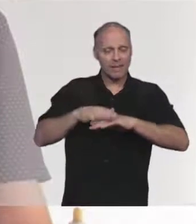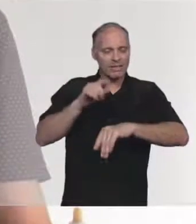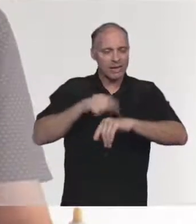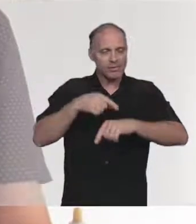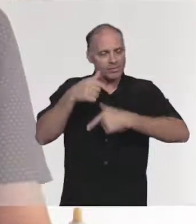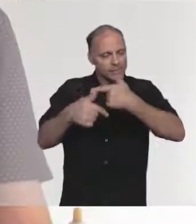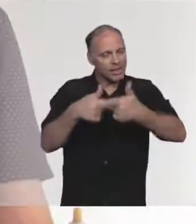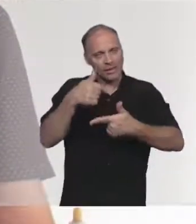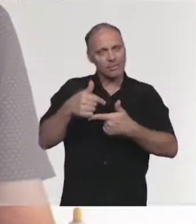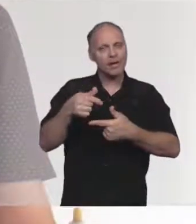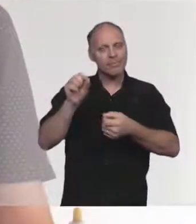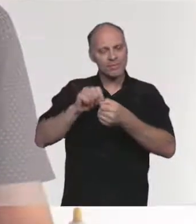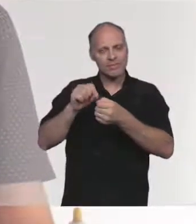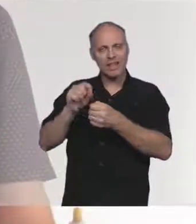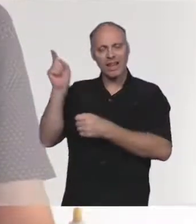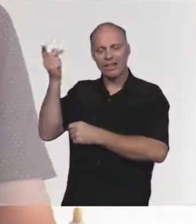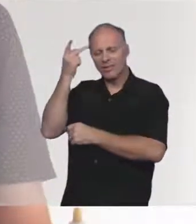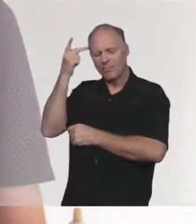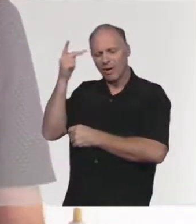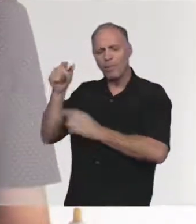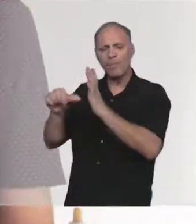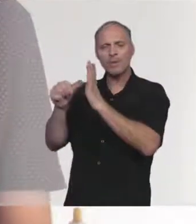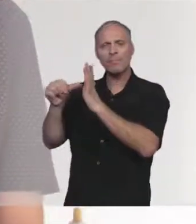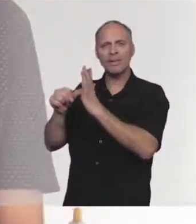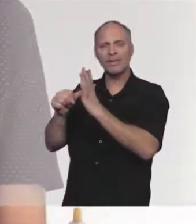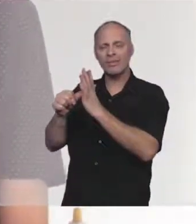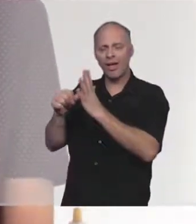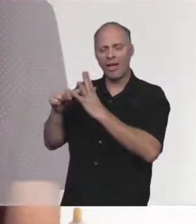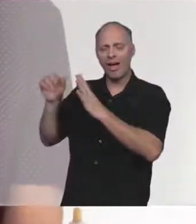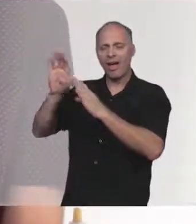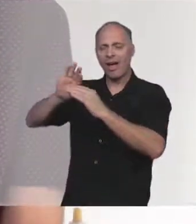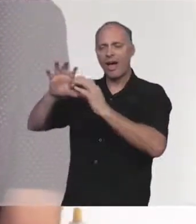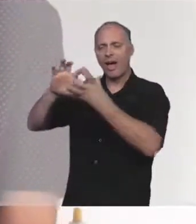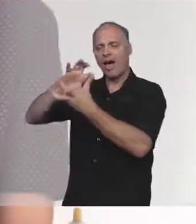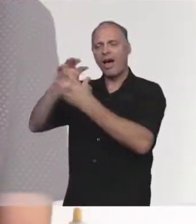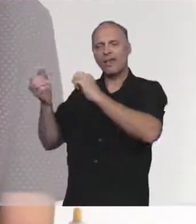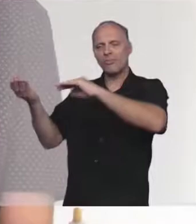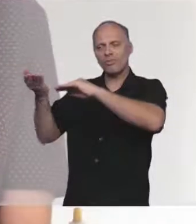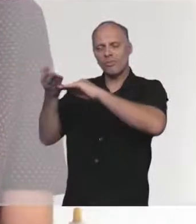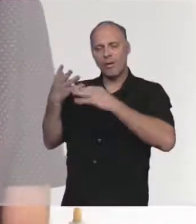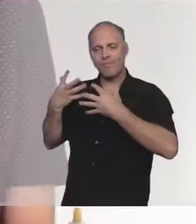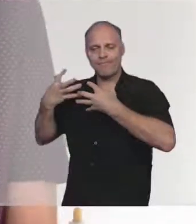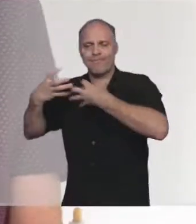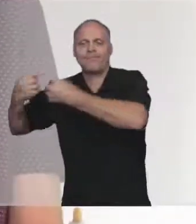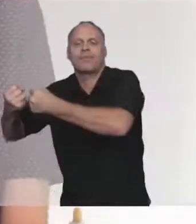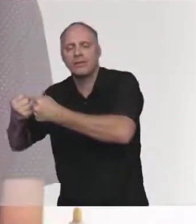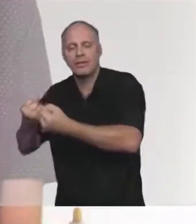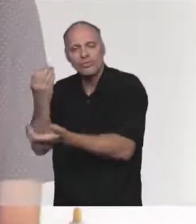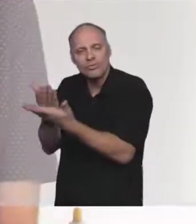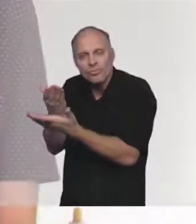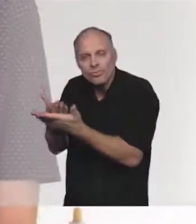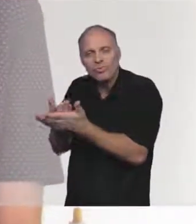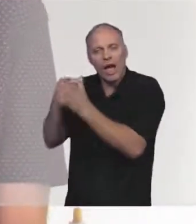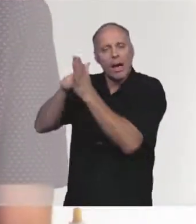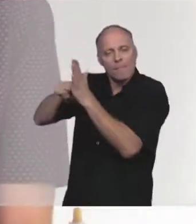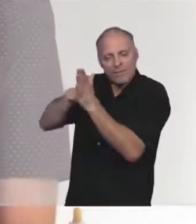para dar conta, né? Primeiro, essa questão de ser abduzido pela arte contemporânea, dar conta disso,